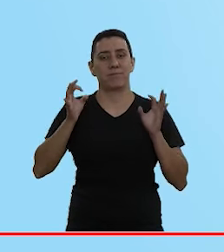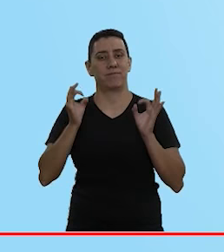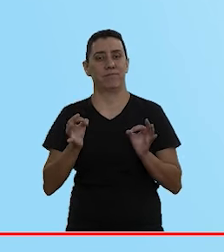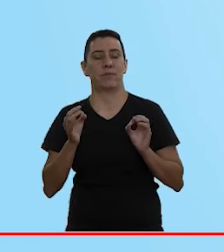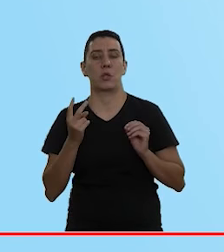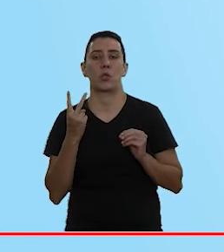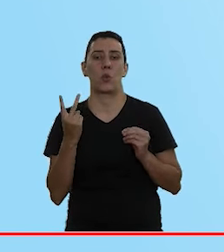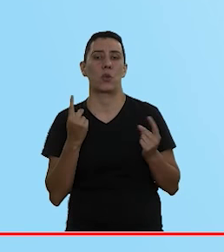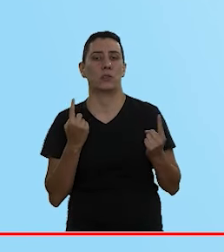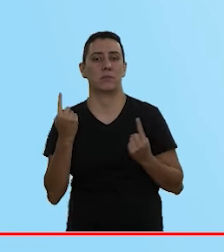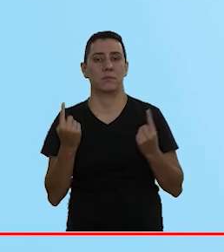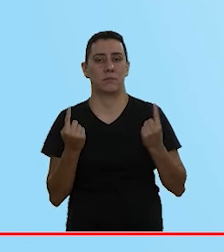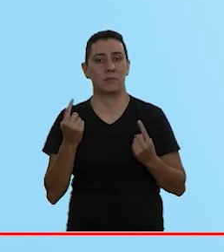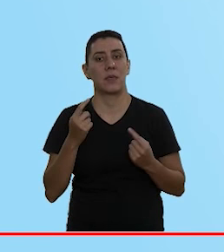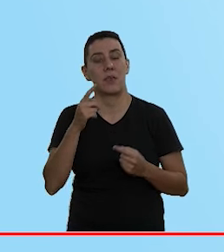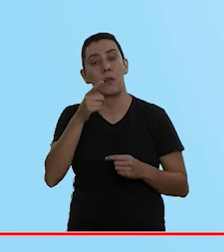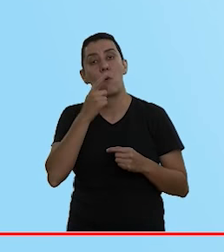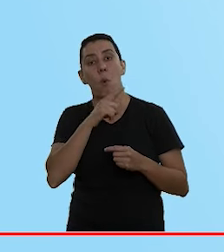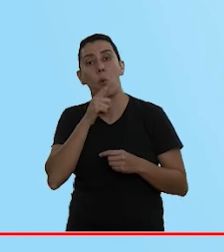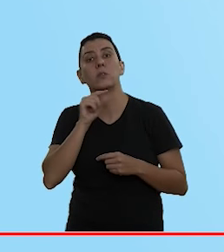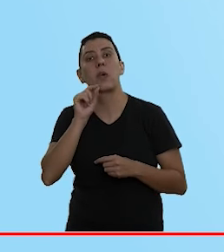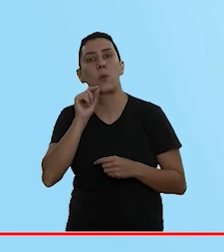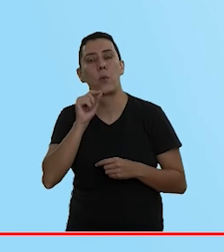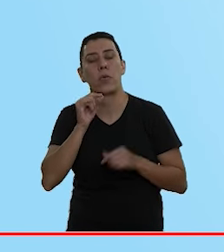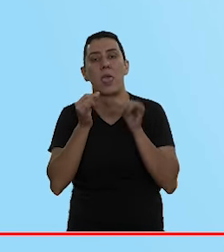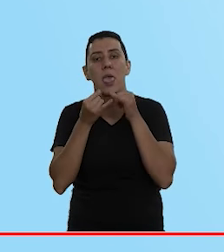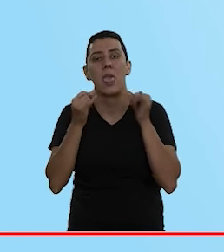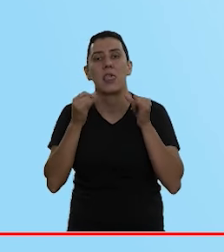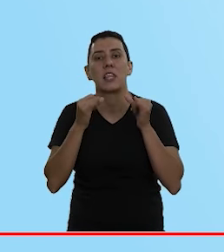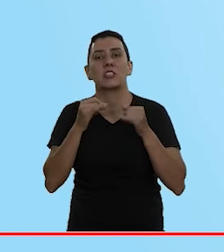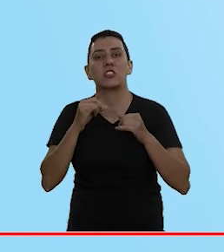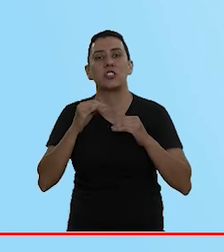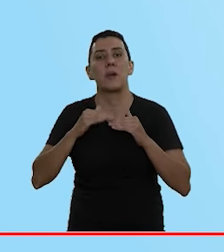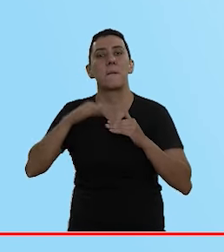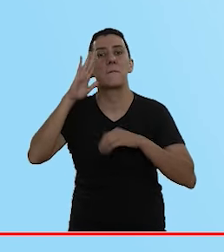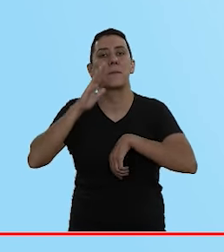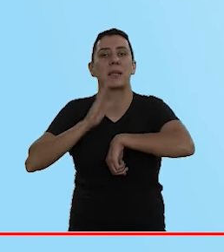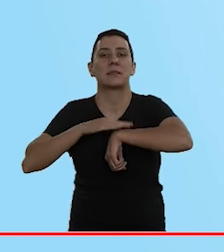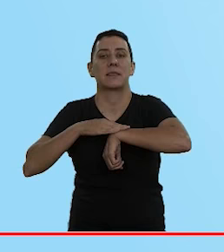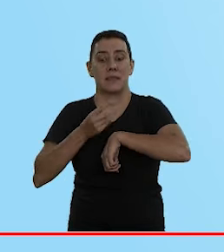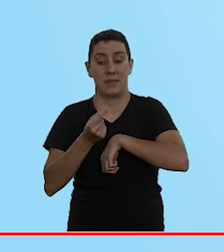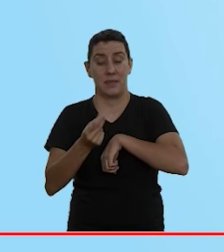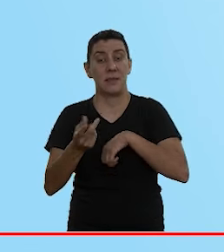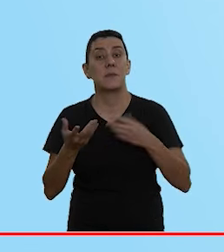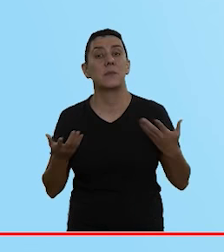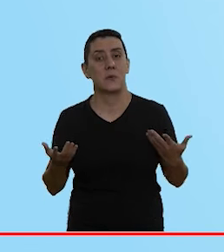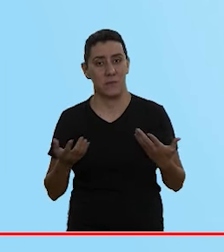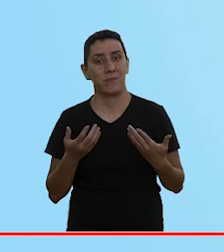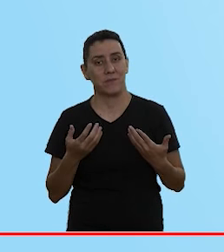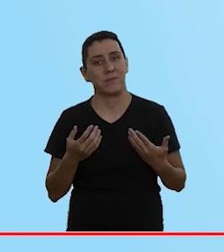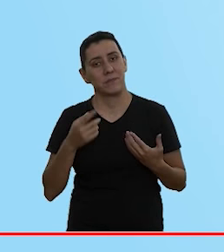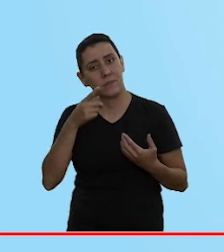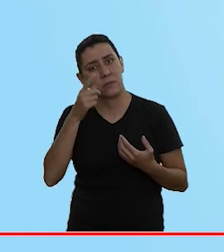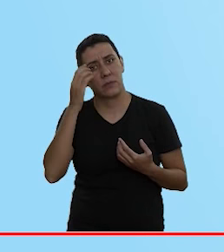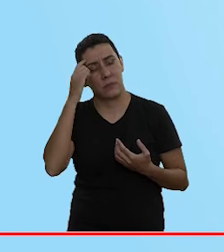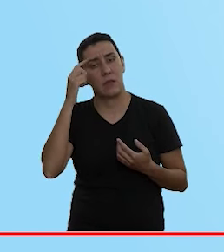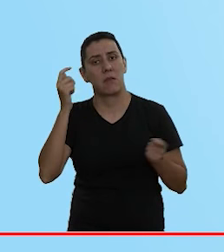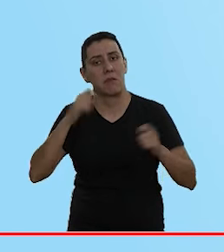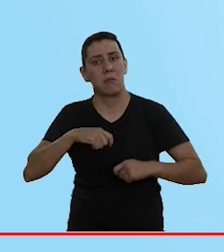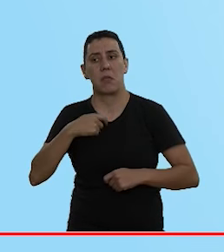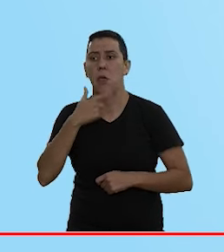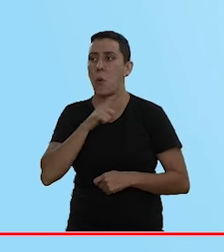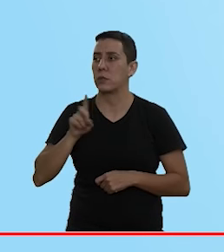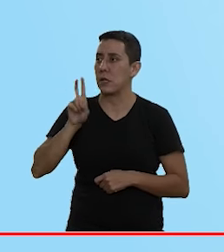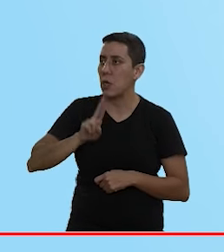te faz gerar mais energia. Obviamente, ter o sistema de armazenamento de energia faz com que você sempre tenha